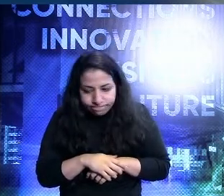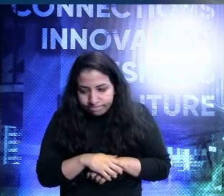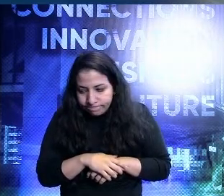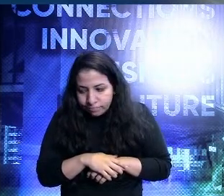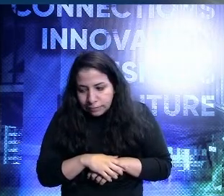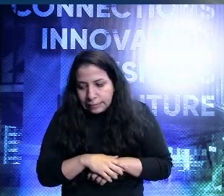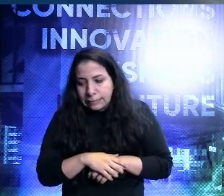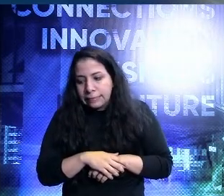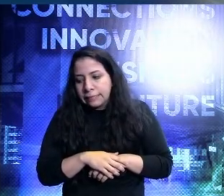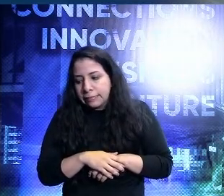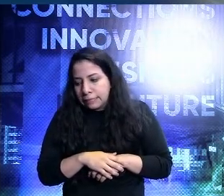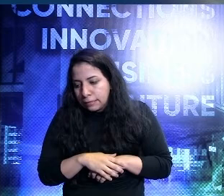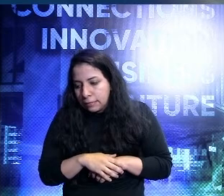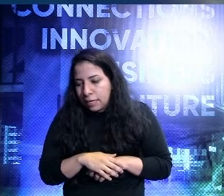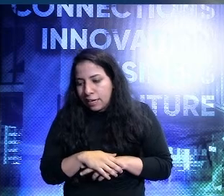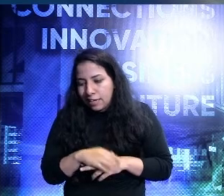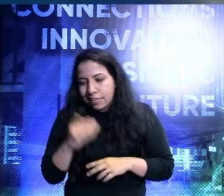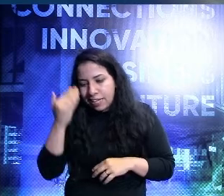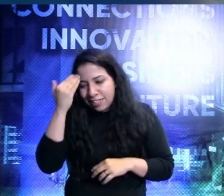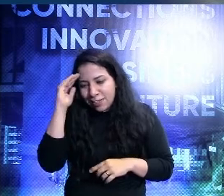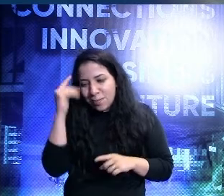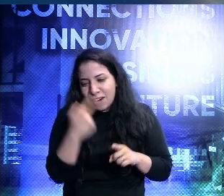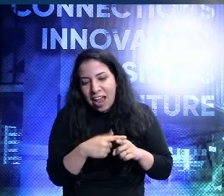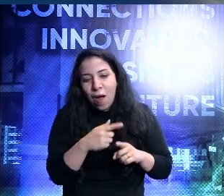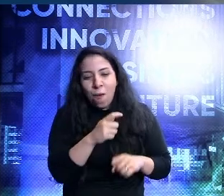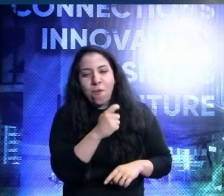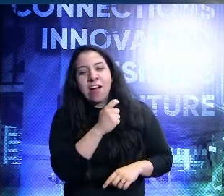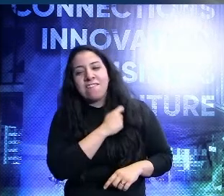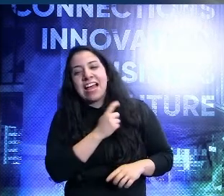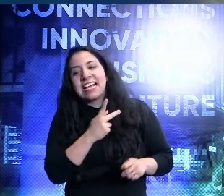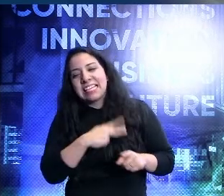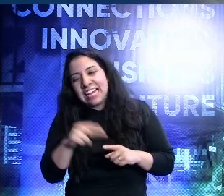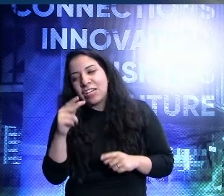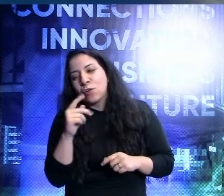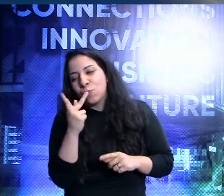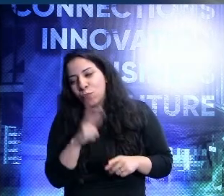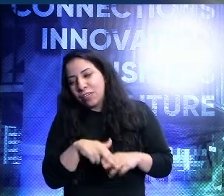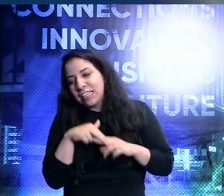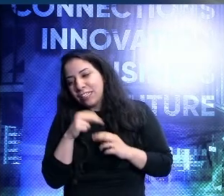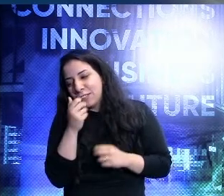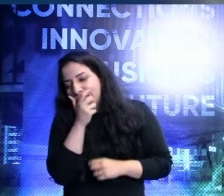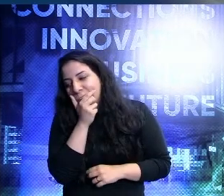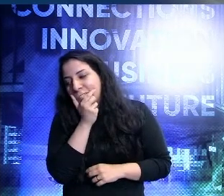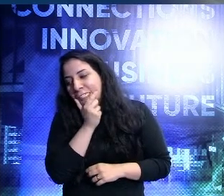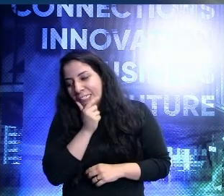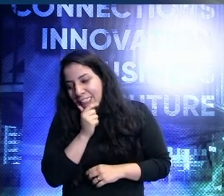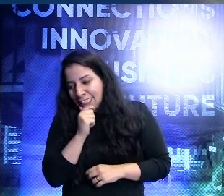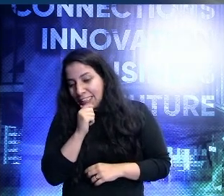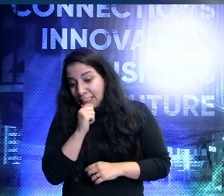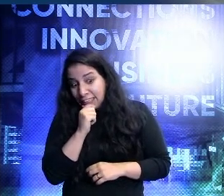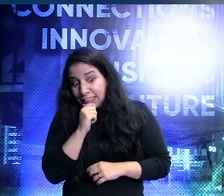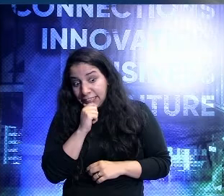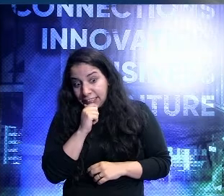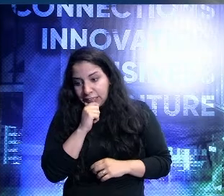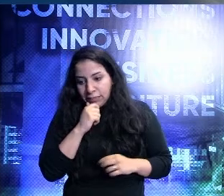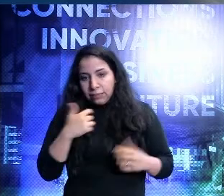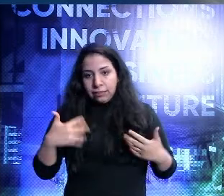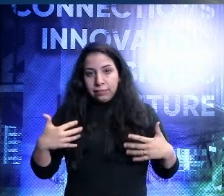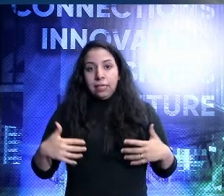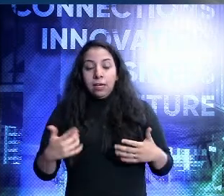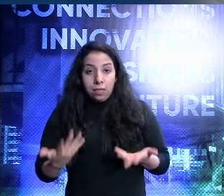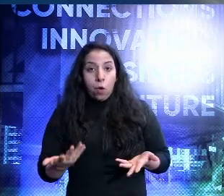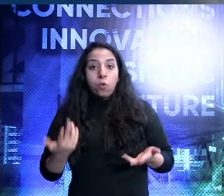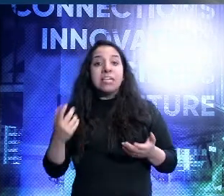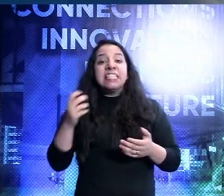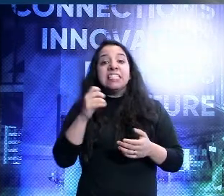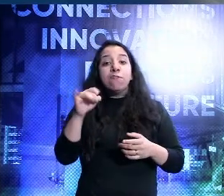aquilo. O ponto, gente, é que você indo ver com os próprios olhos acaba fazendo muita diferença no final das contas. Isso